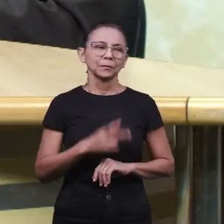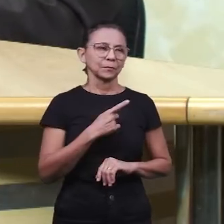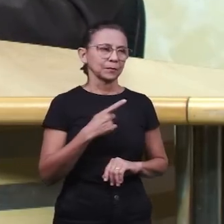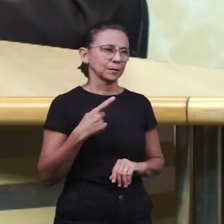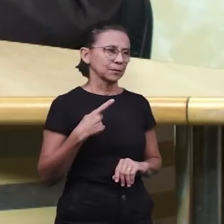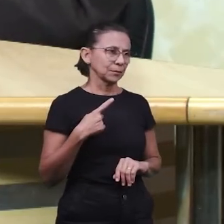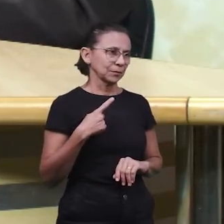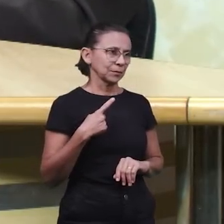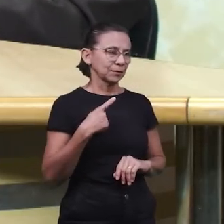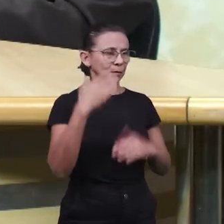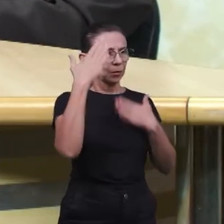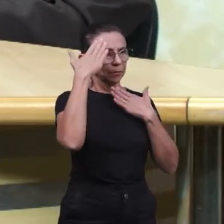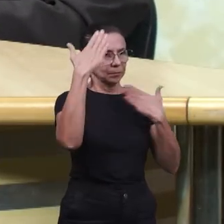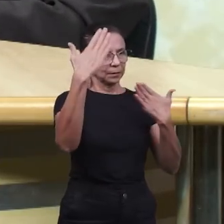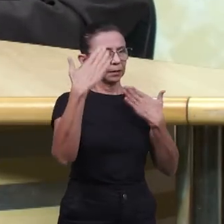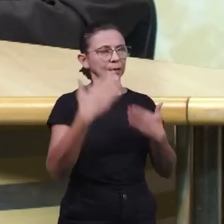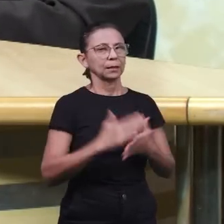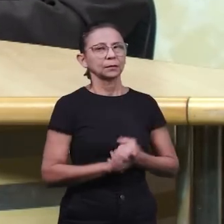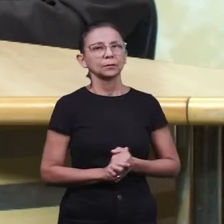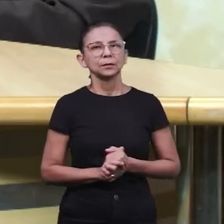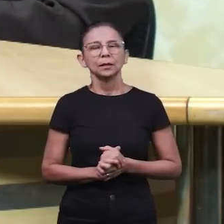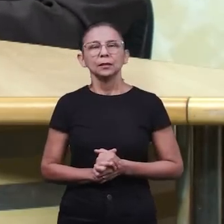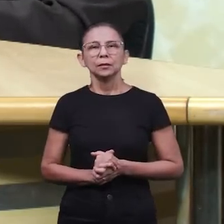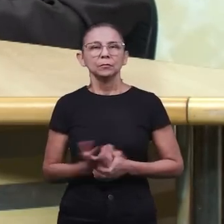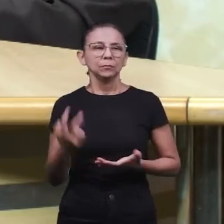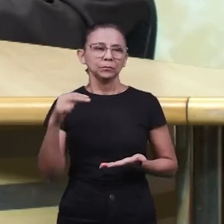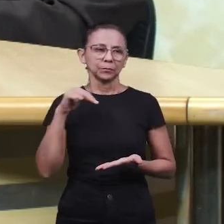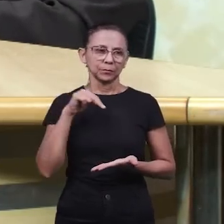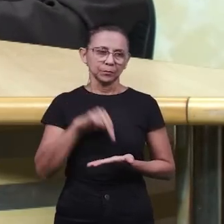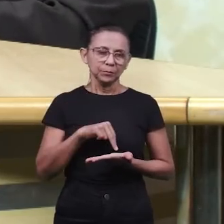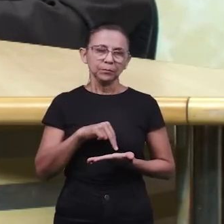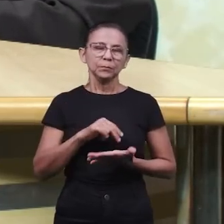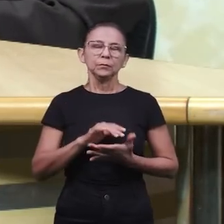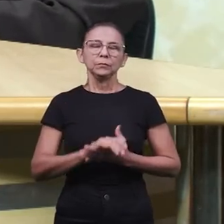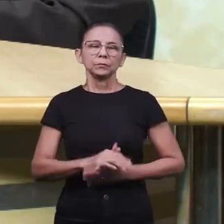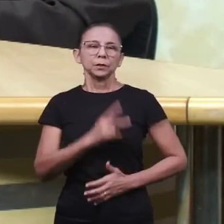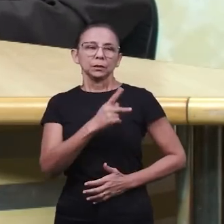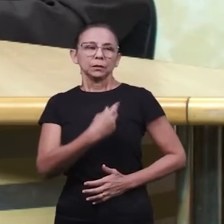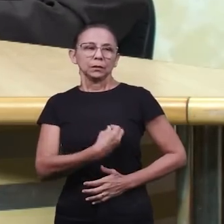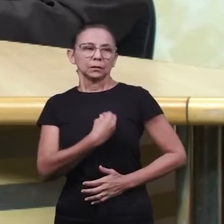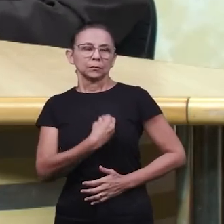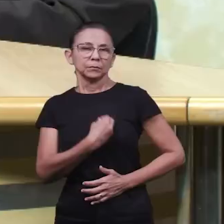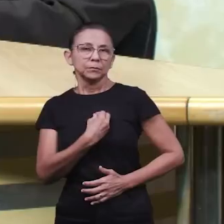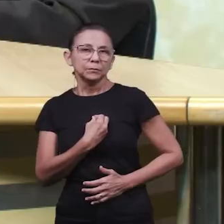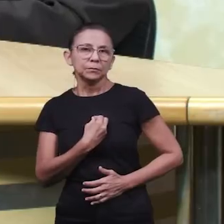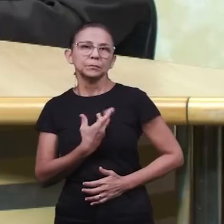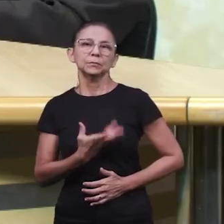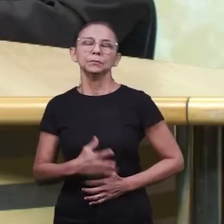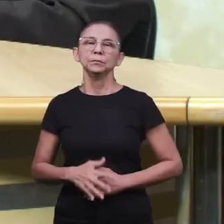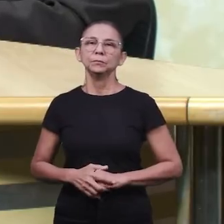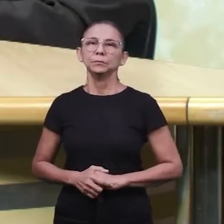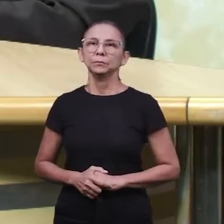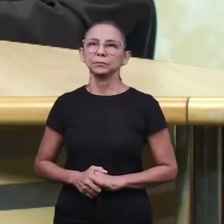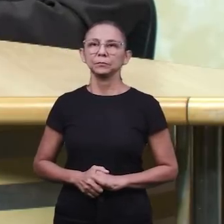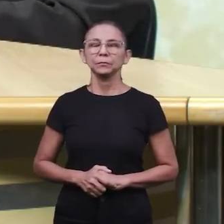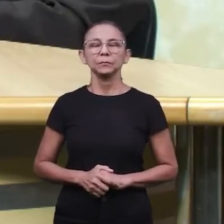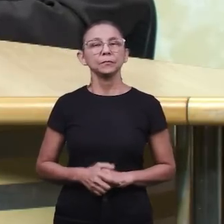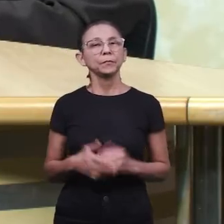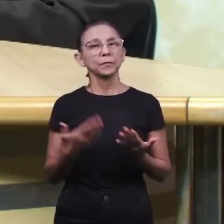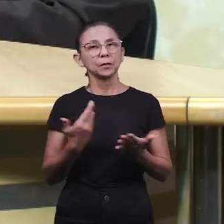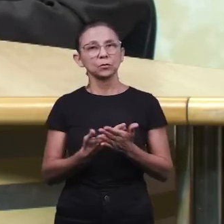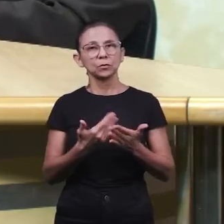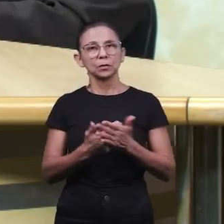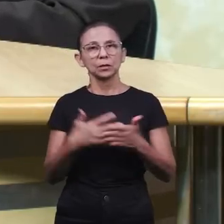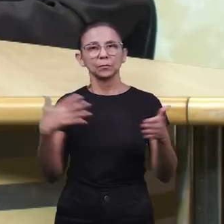Antônio Carlos Oliveira, muito obrigado por esse tempo que foi dedicado, pela sua presença. Viemos até o